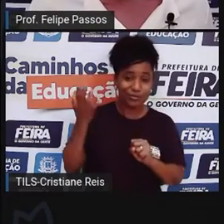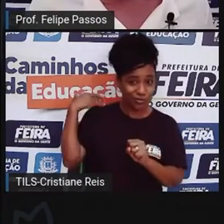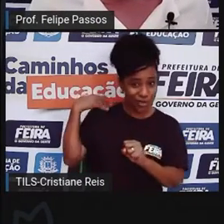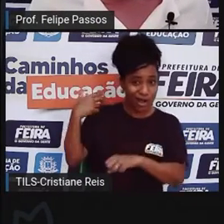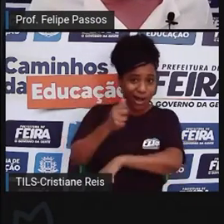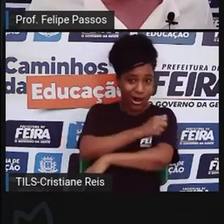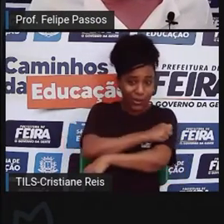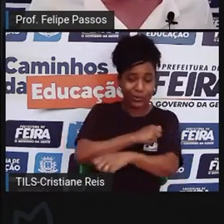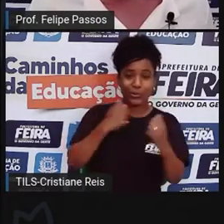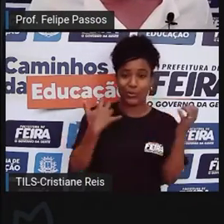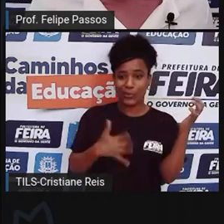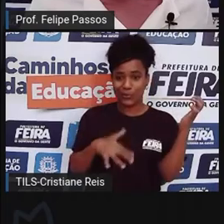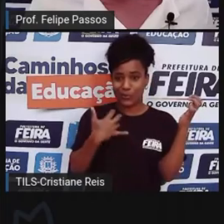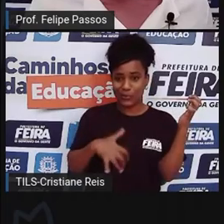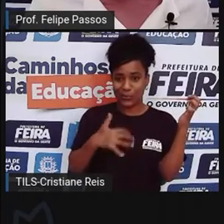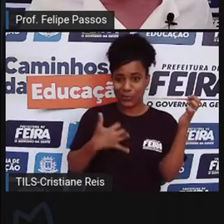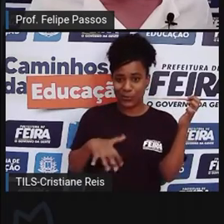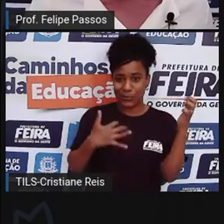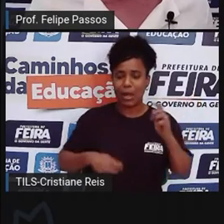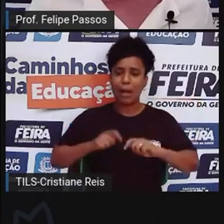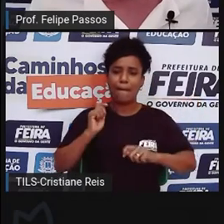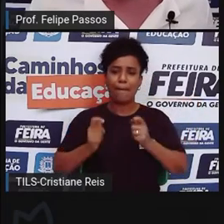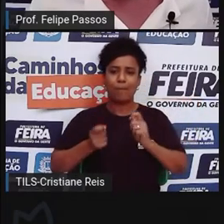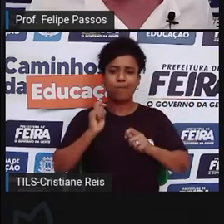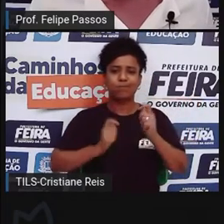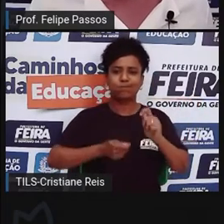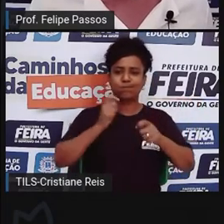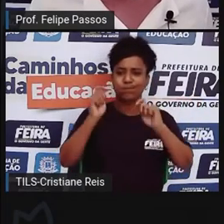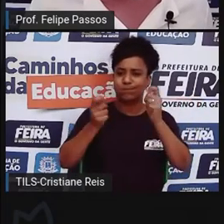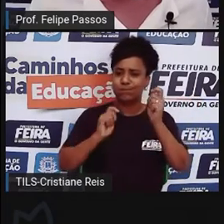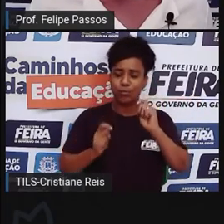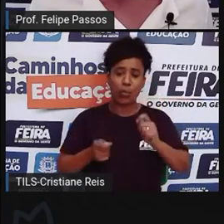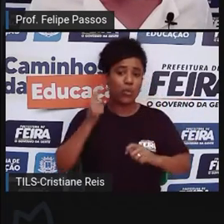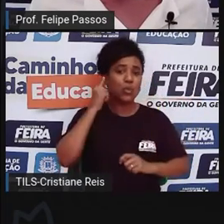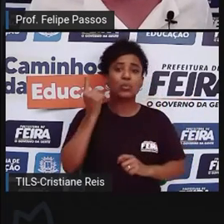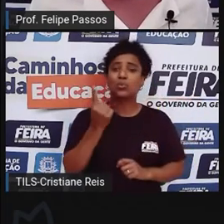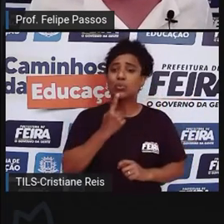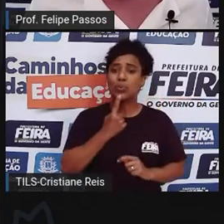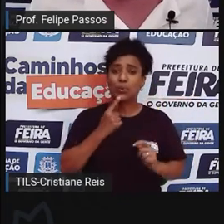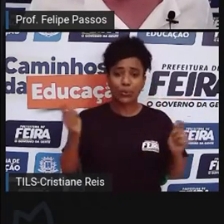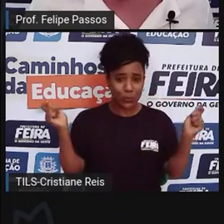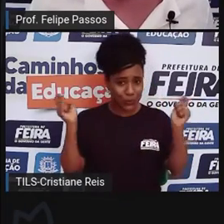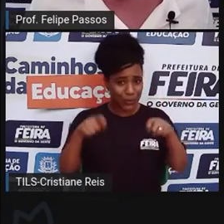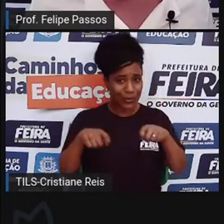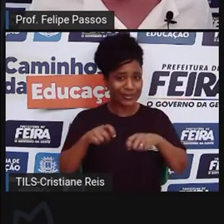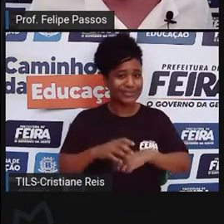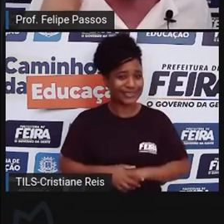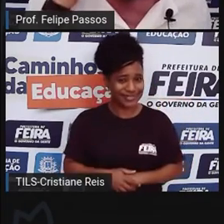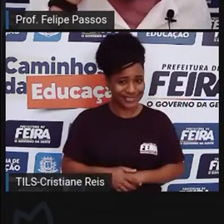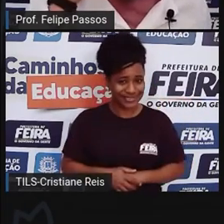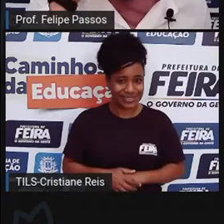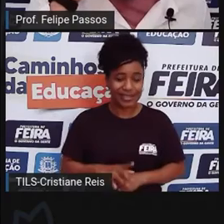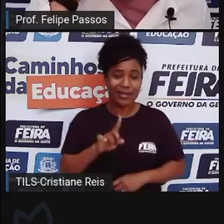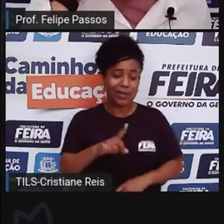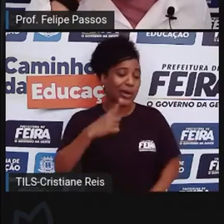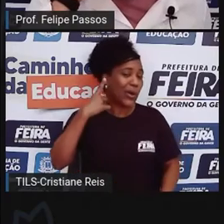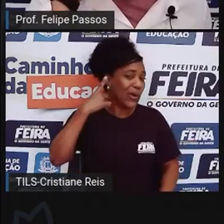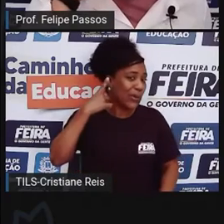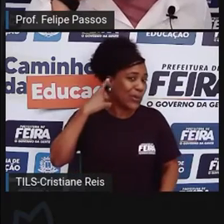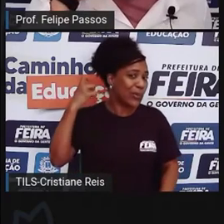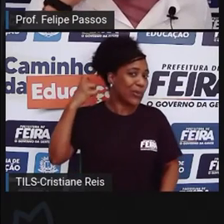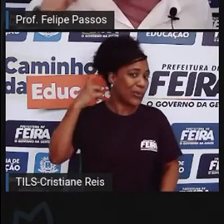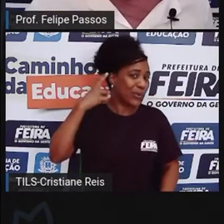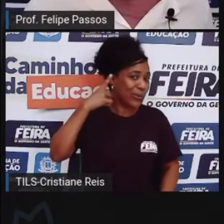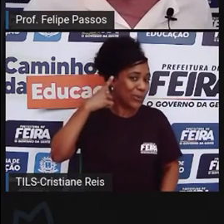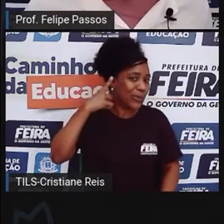Nossa. Alunos de percussão, entendeu? Isso não... Porque o que é o som? Na realidade, o som